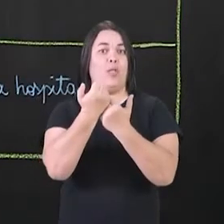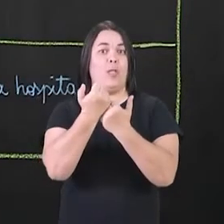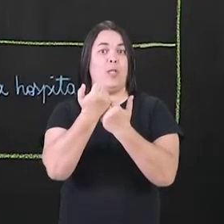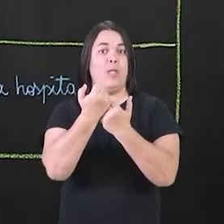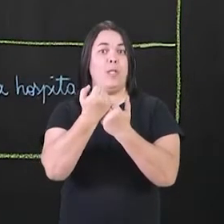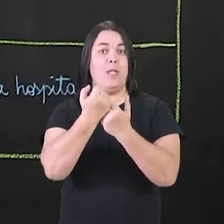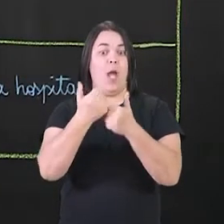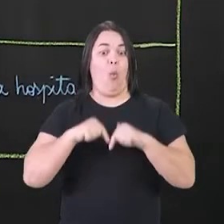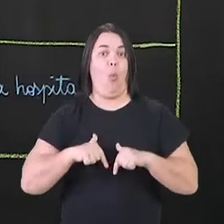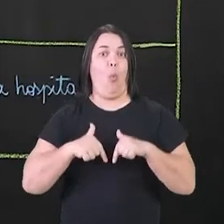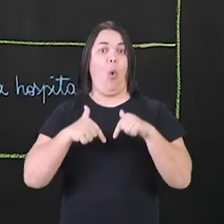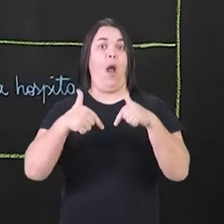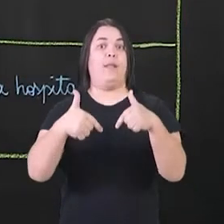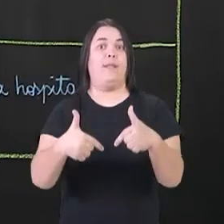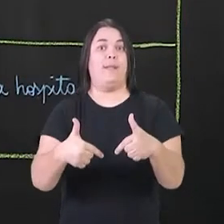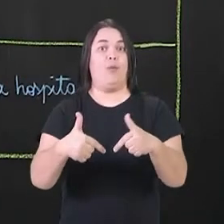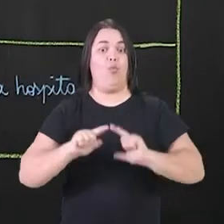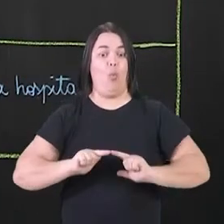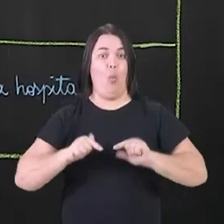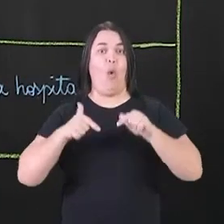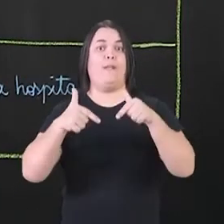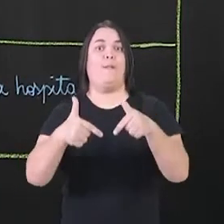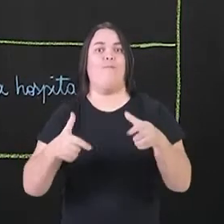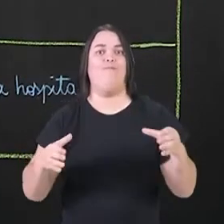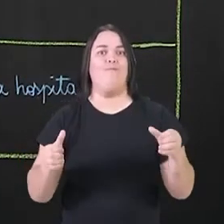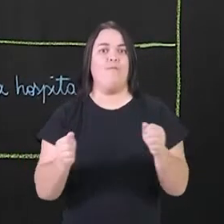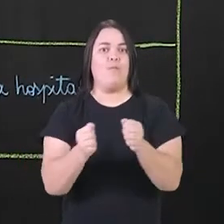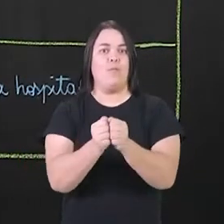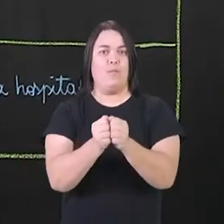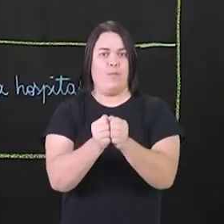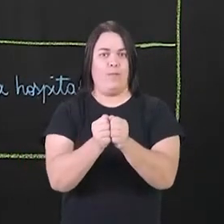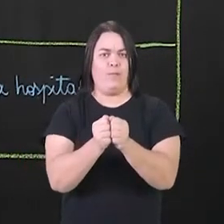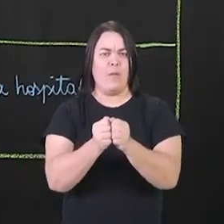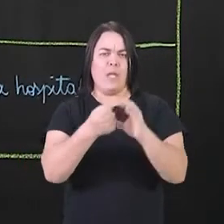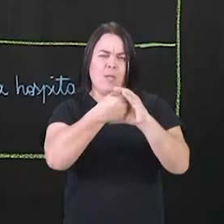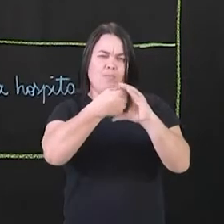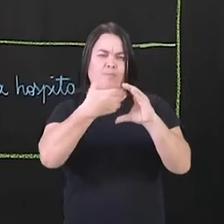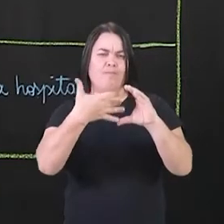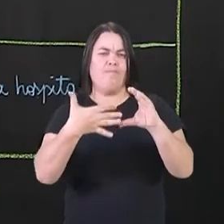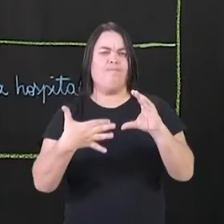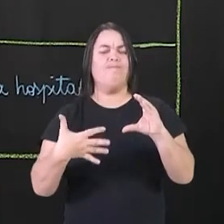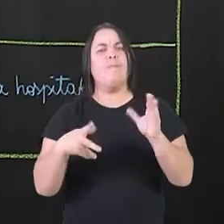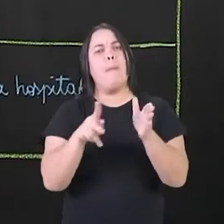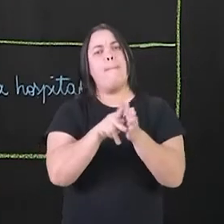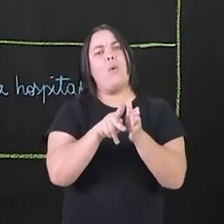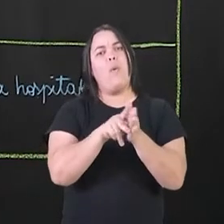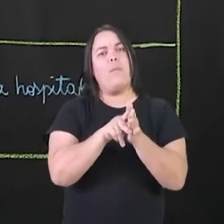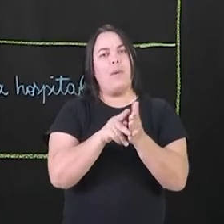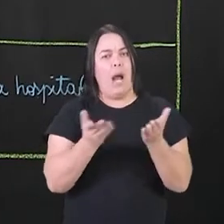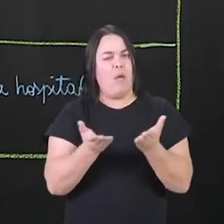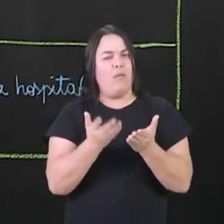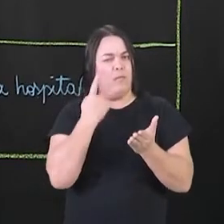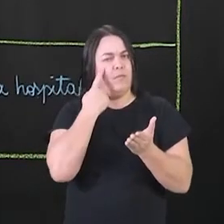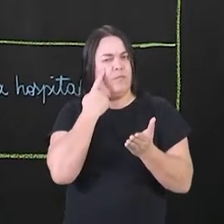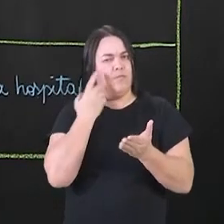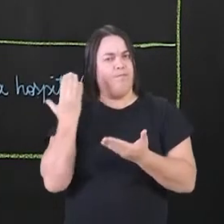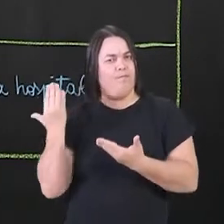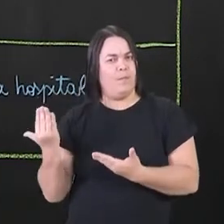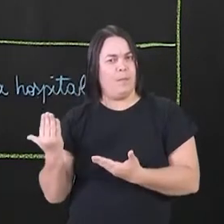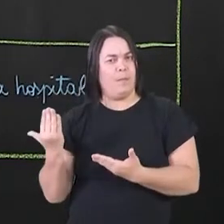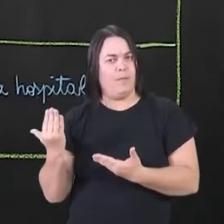traz um novo significado quando se une a uma ação. Eles têm algumas características próprias e nós vamos acompanhar